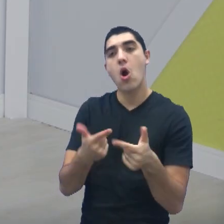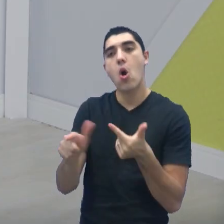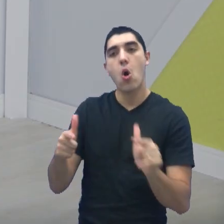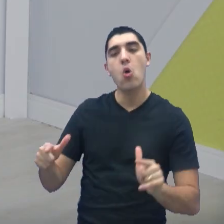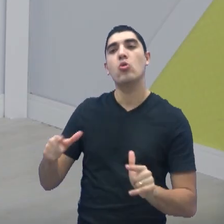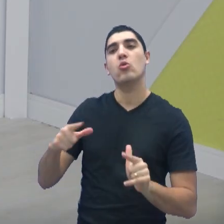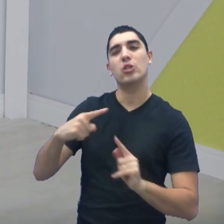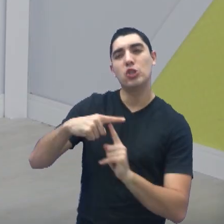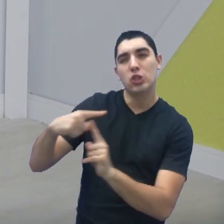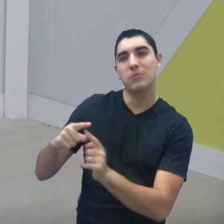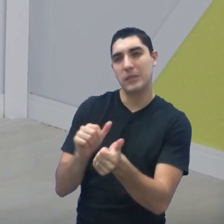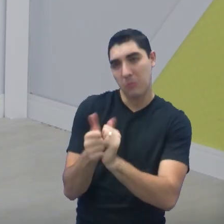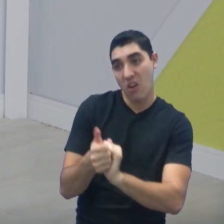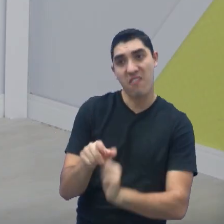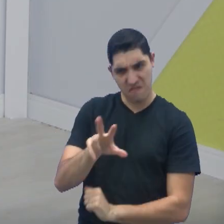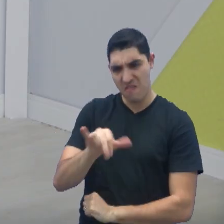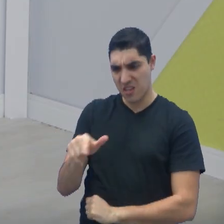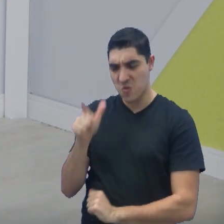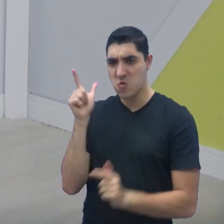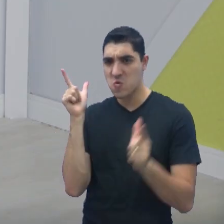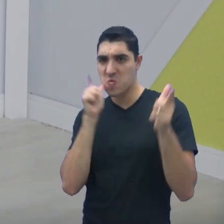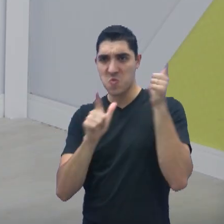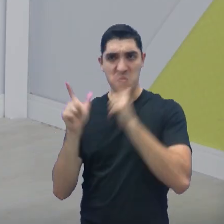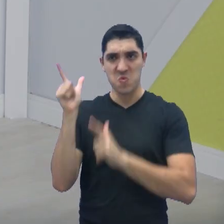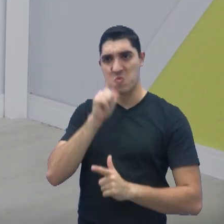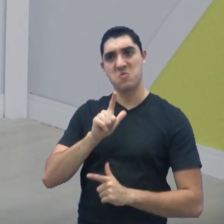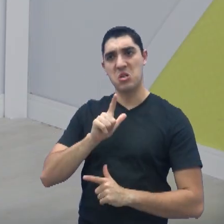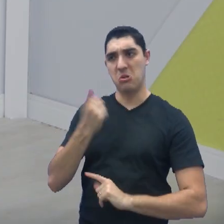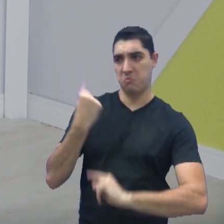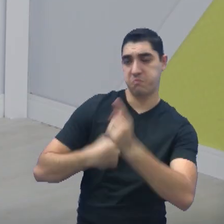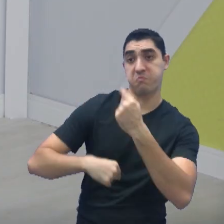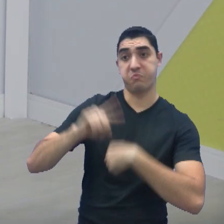trazer mais bons resultados aqui para São José dos Campos e, claro,